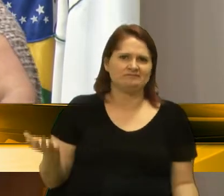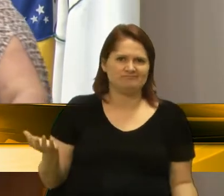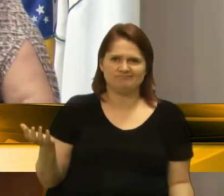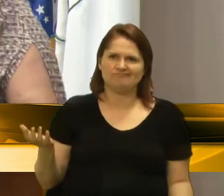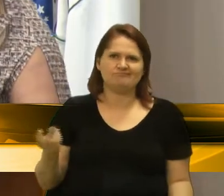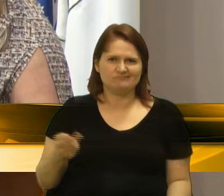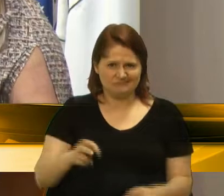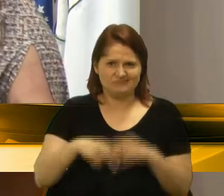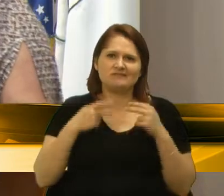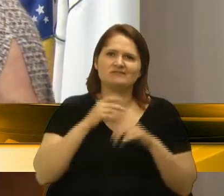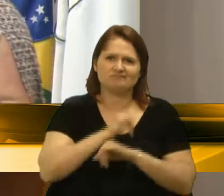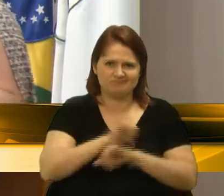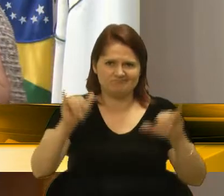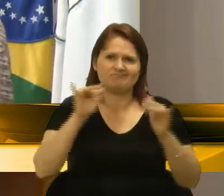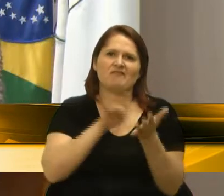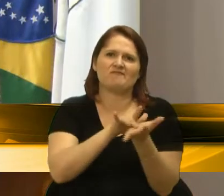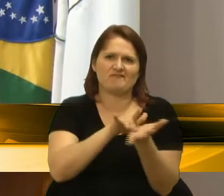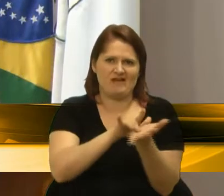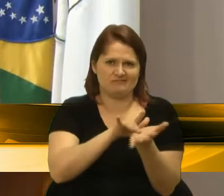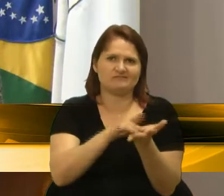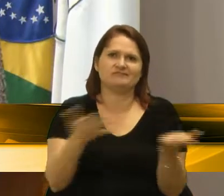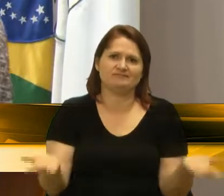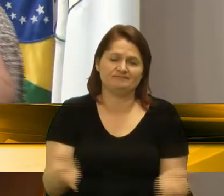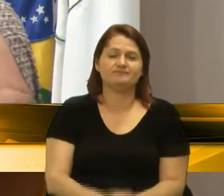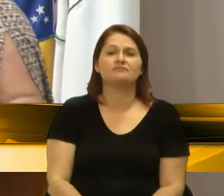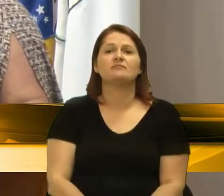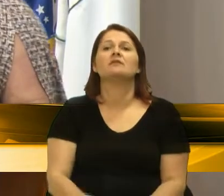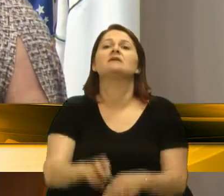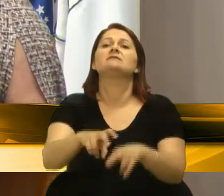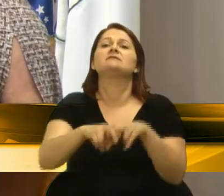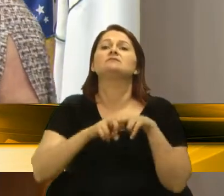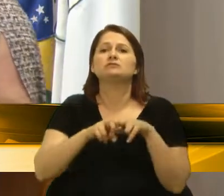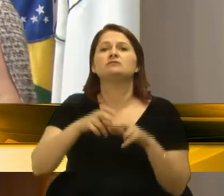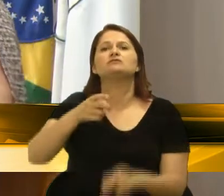news. Imaginem vocês aqui, juízes,